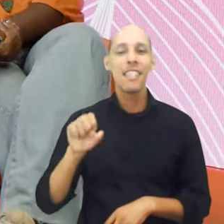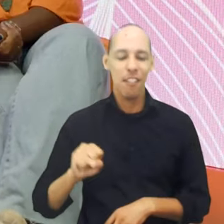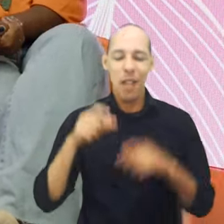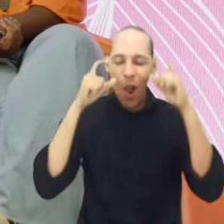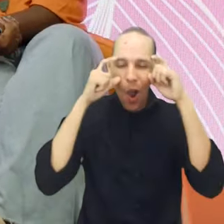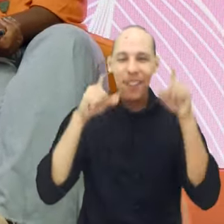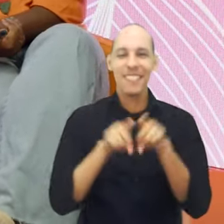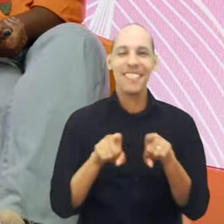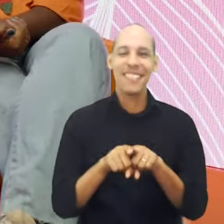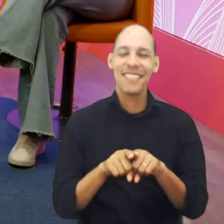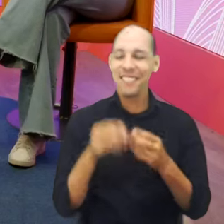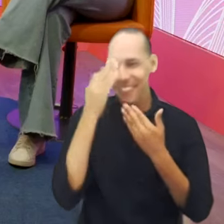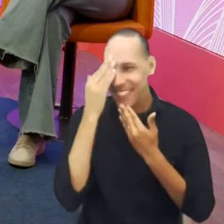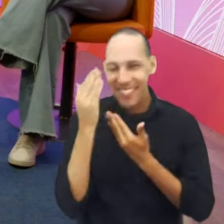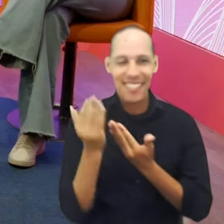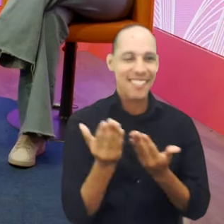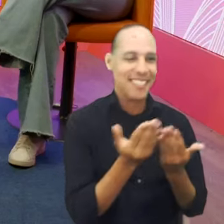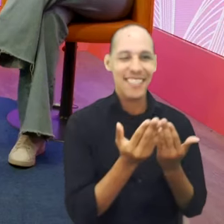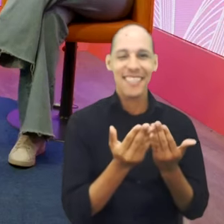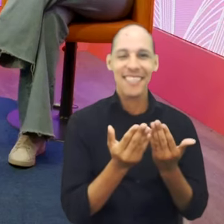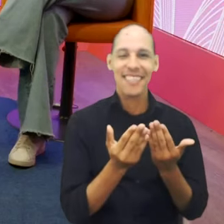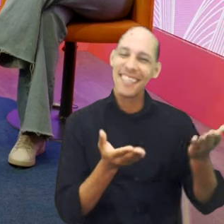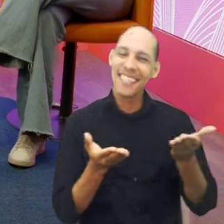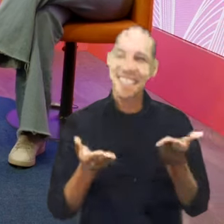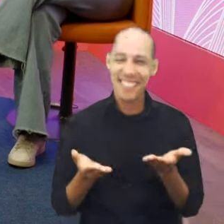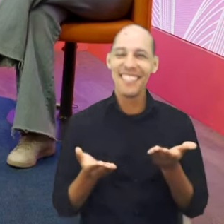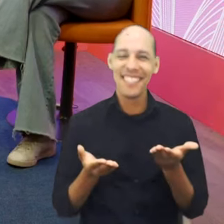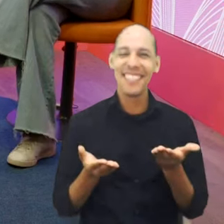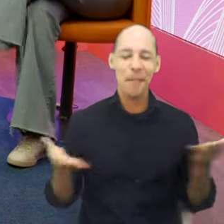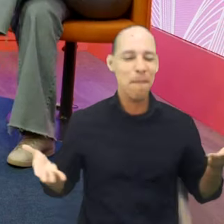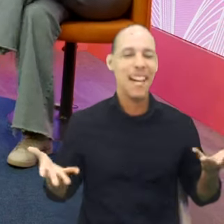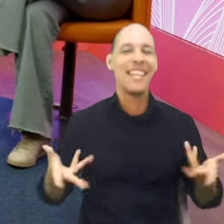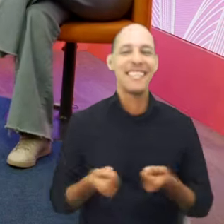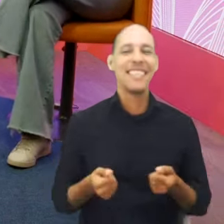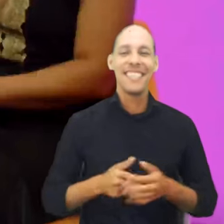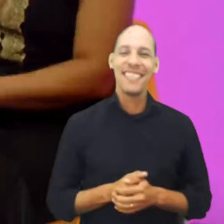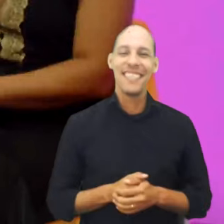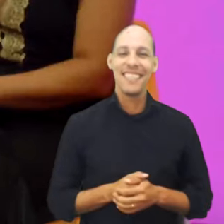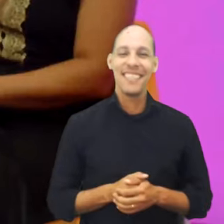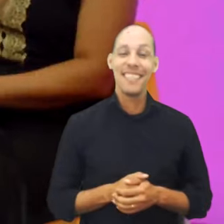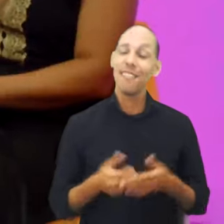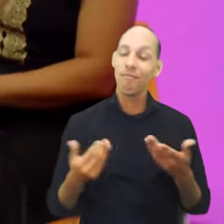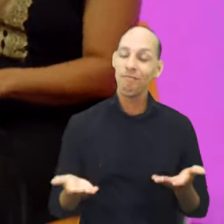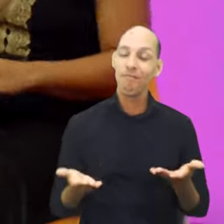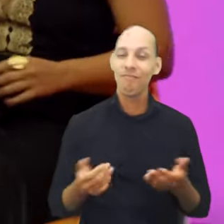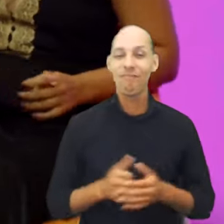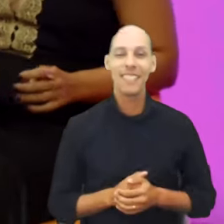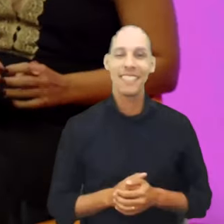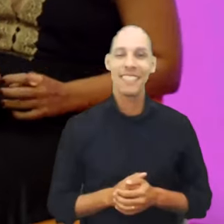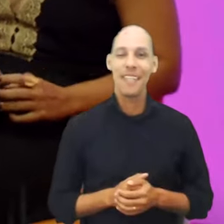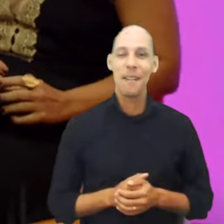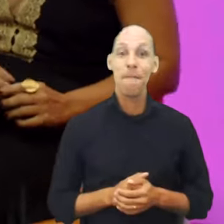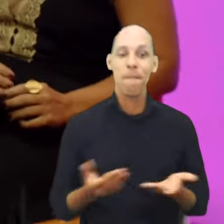grau também. Gente, muito obrigada, sejam bem-vindas ao Eu estúdio, esse lugar agradeço. maravilhoso. E assim, né? Nada mais, nada